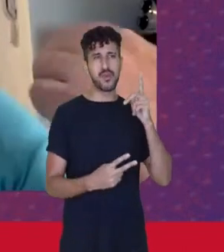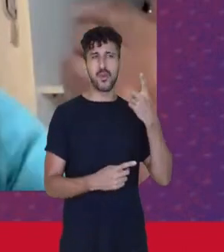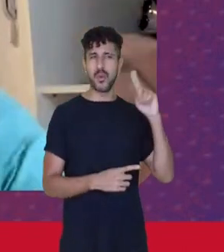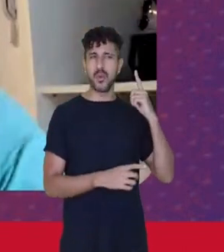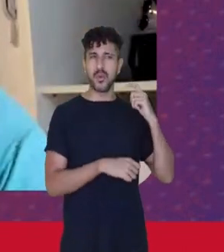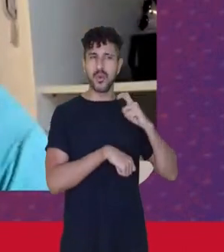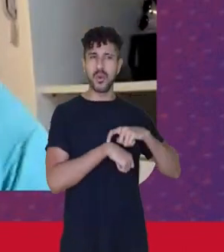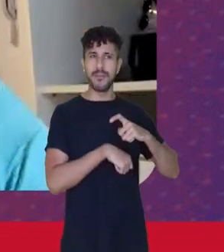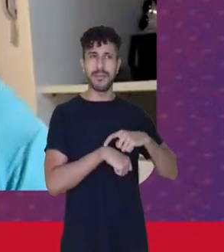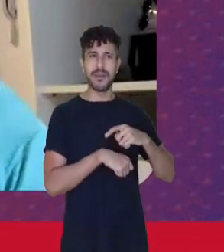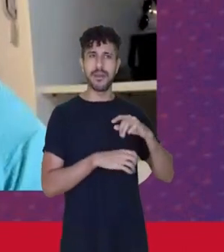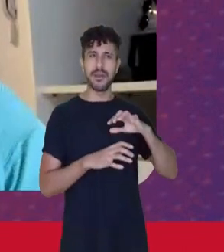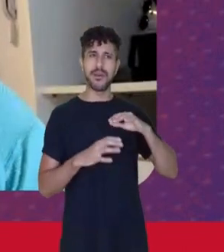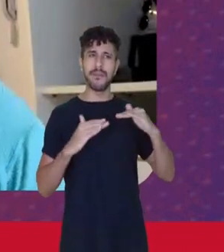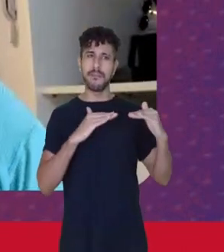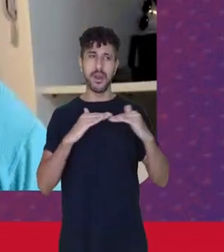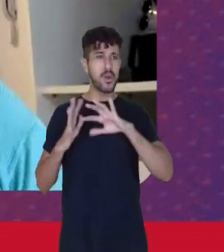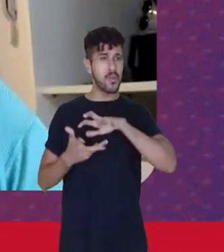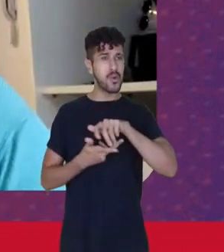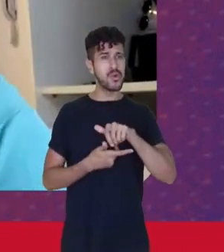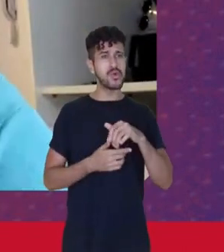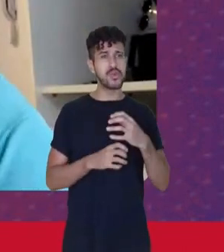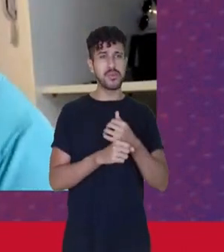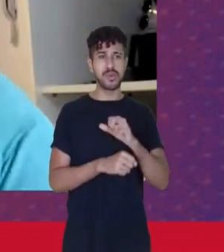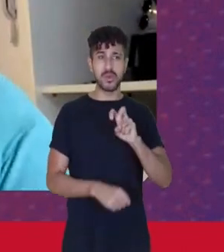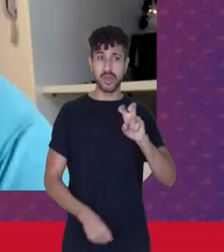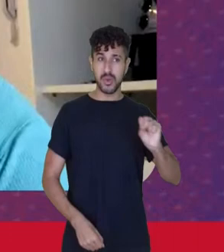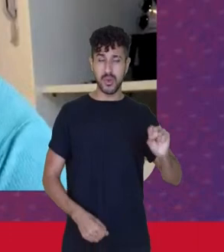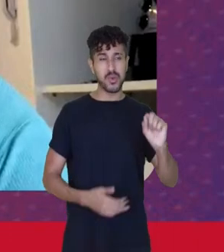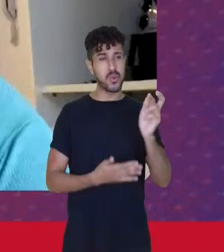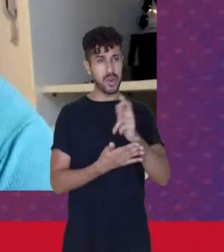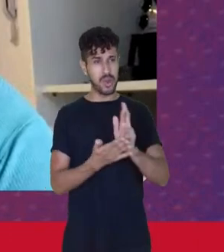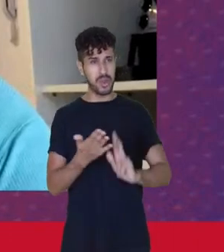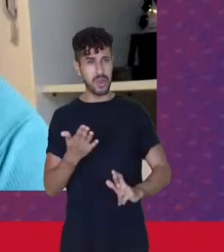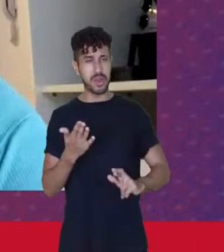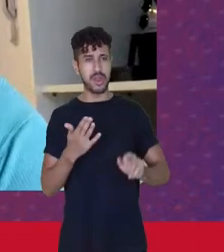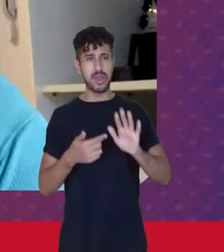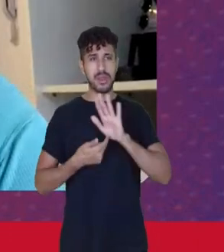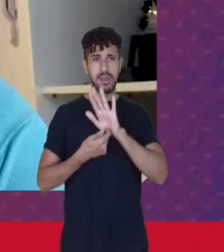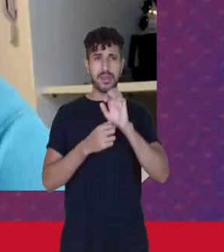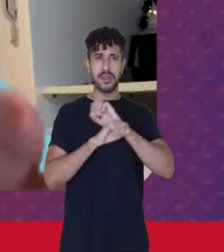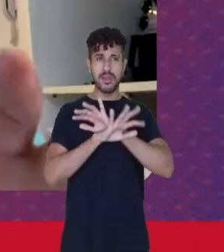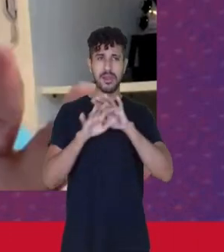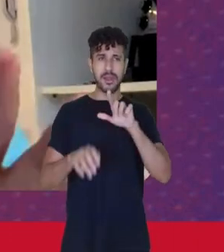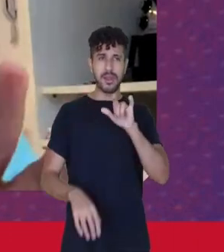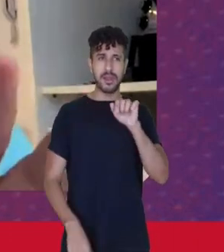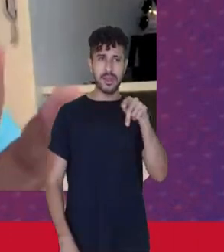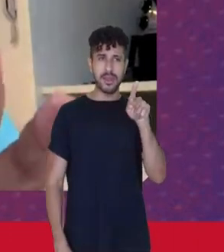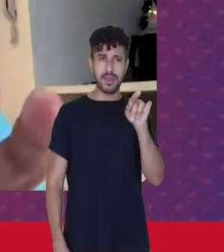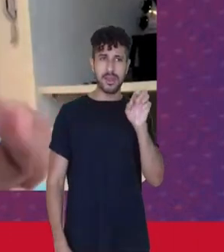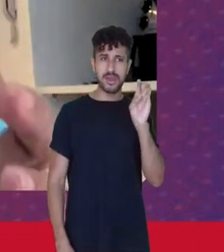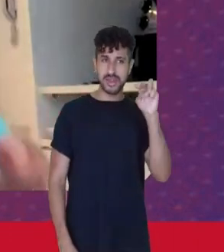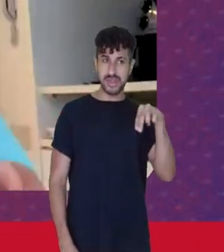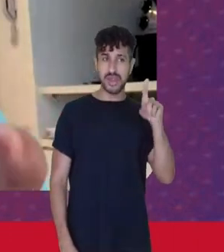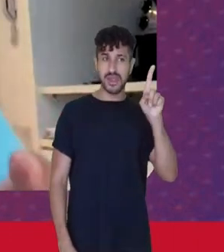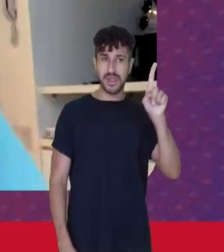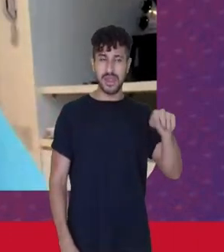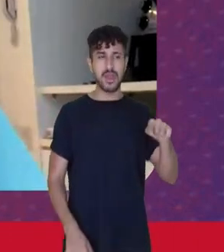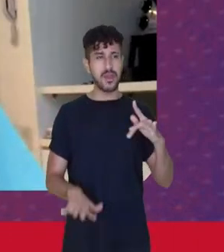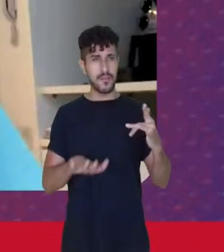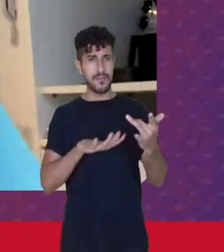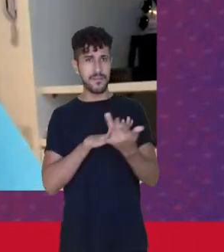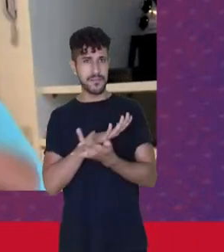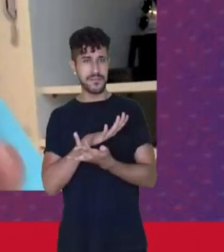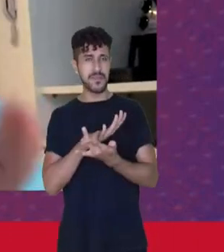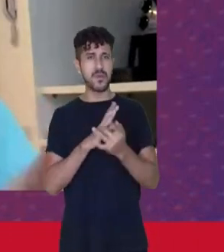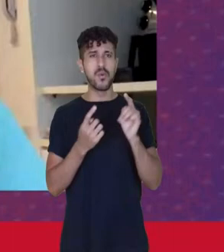média mundial, 58%. O relatório, né, de transparência do LinkedIn, o LinkedIn que é inclusive uma rede